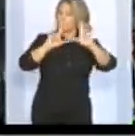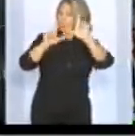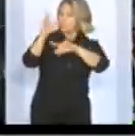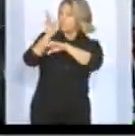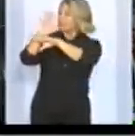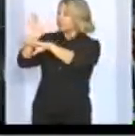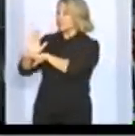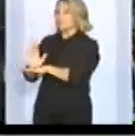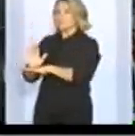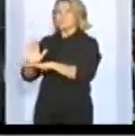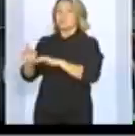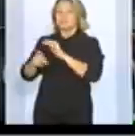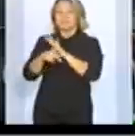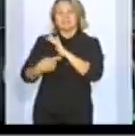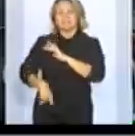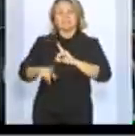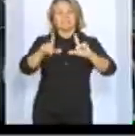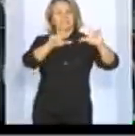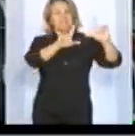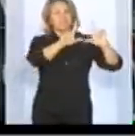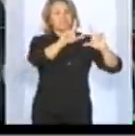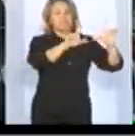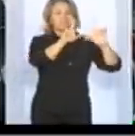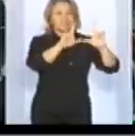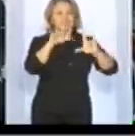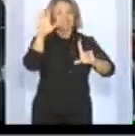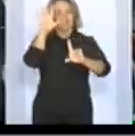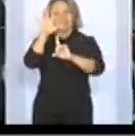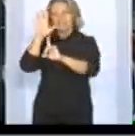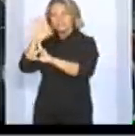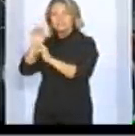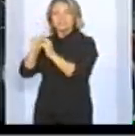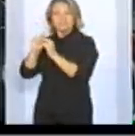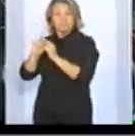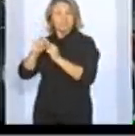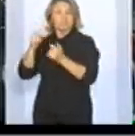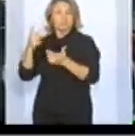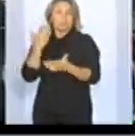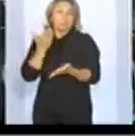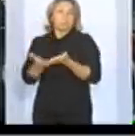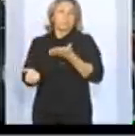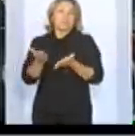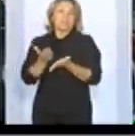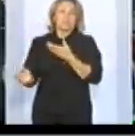na televisão. Essa confluência faz com que seja prejudicial